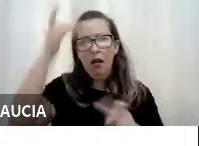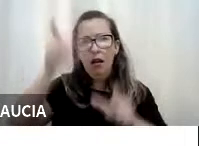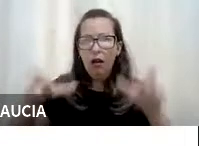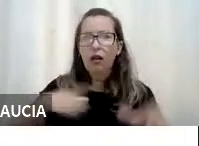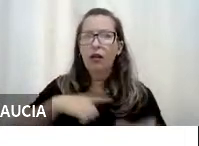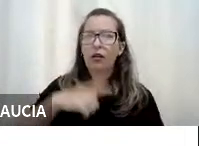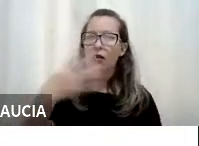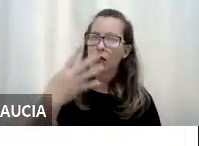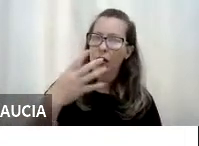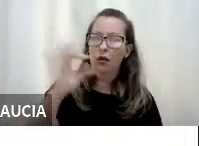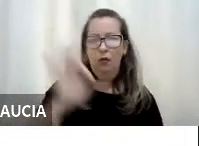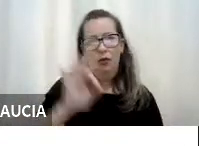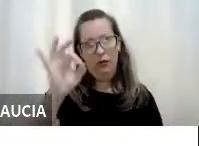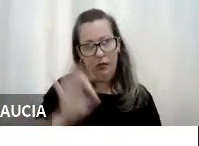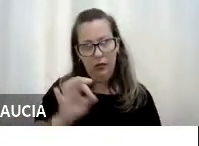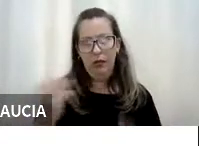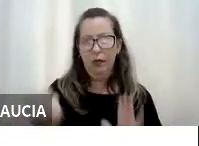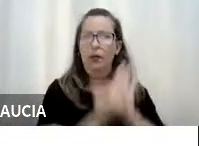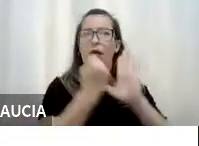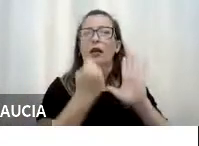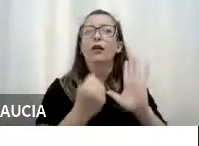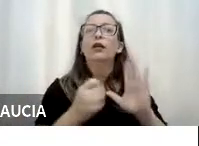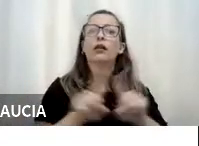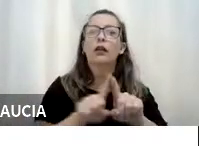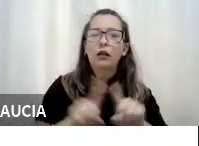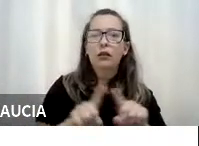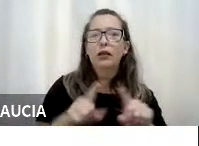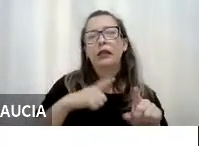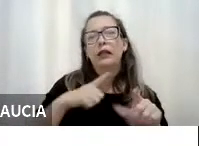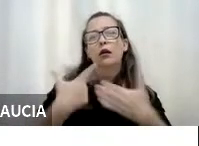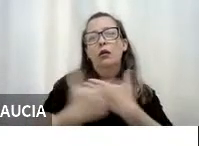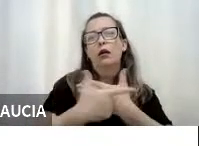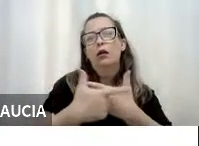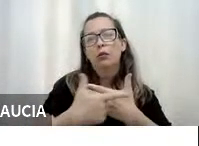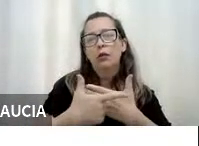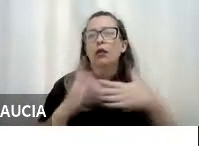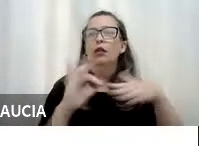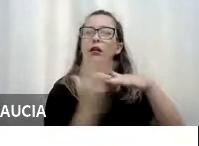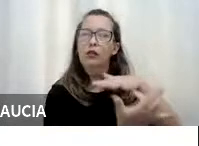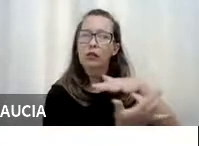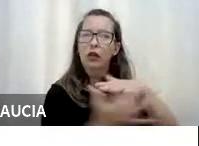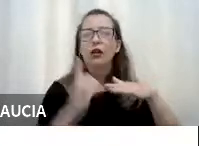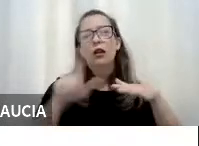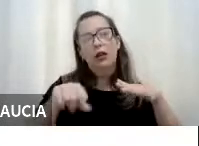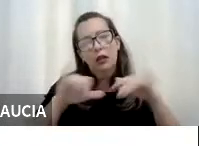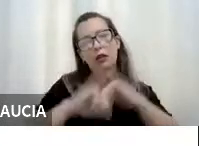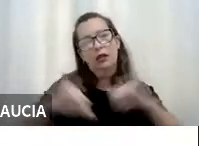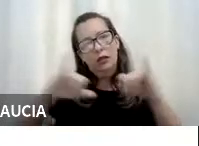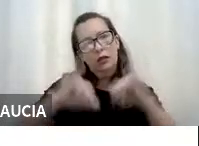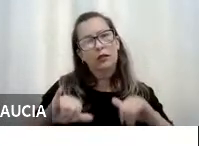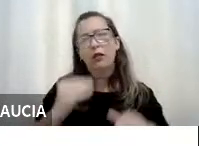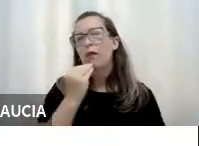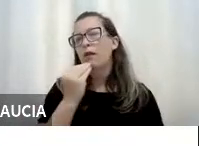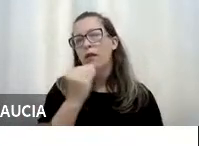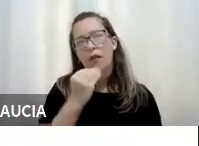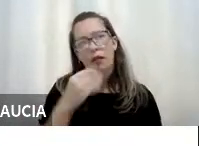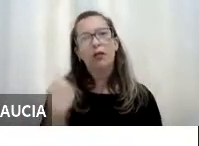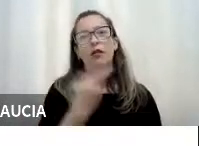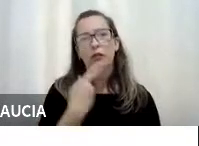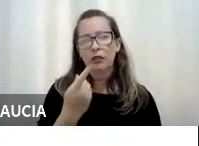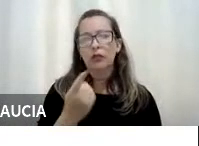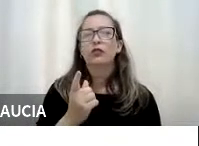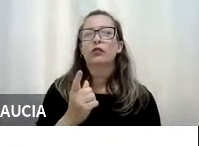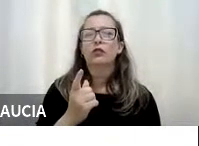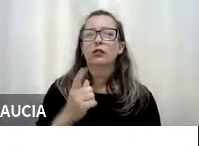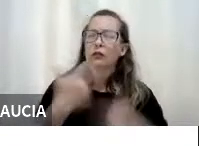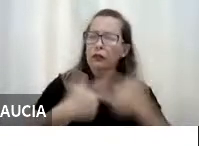do impacto, salientando o papel das redes sociais como fonte de informação. Sem dúvida nenhuma, a gente